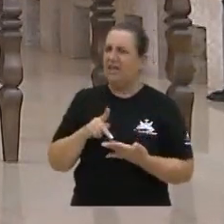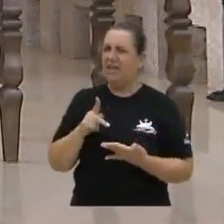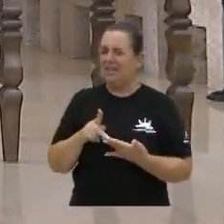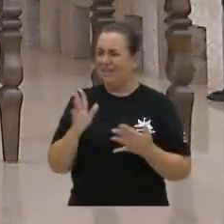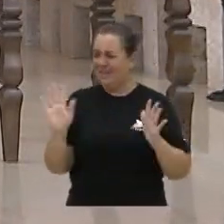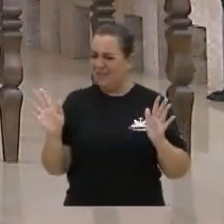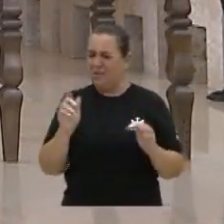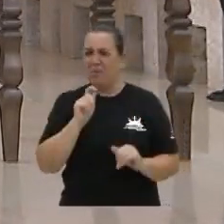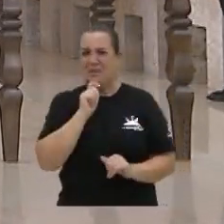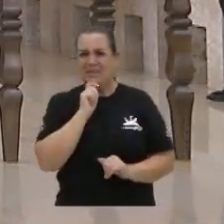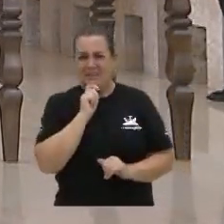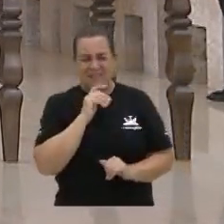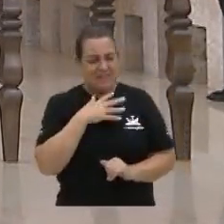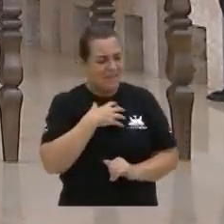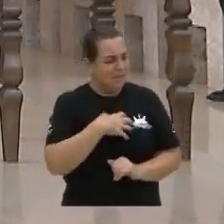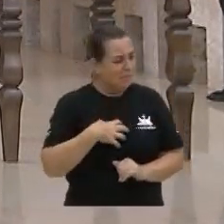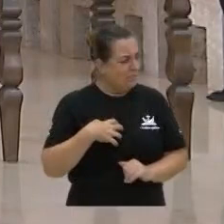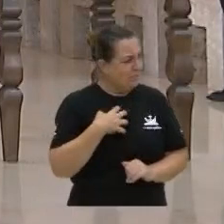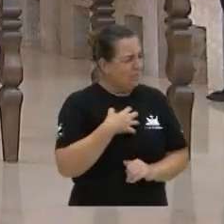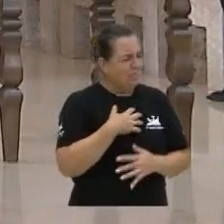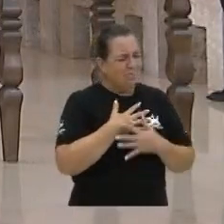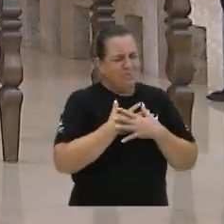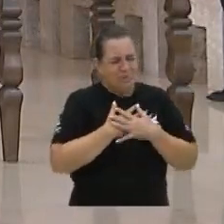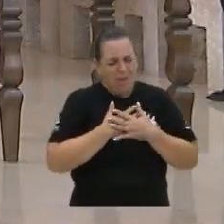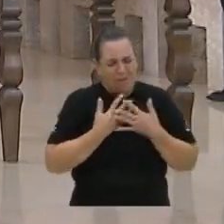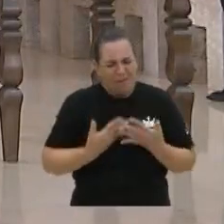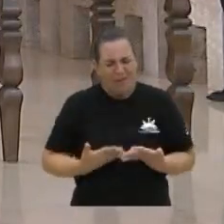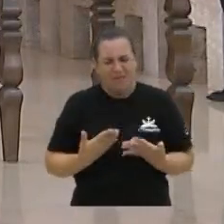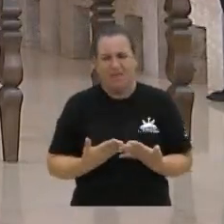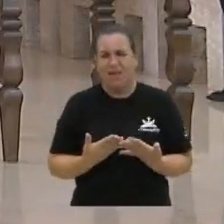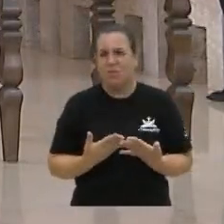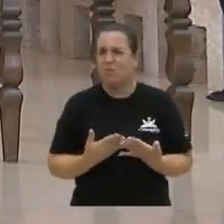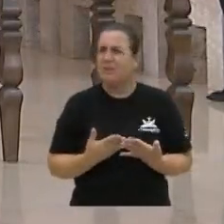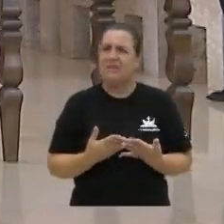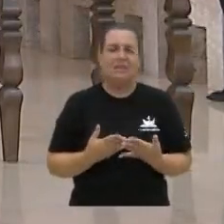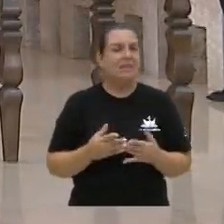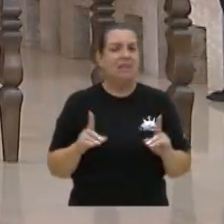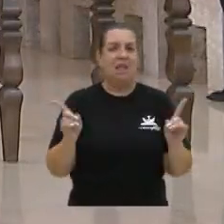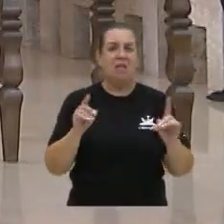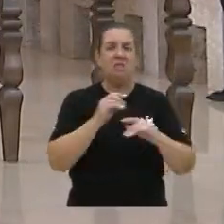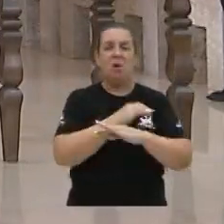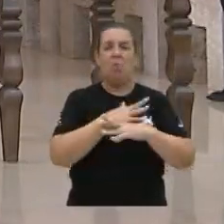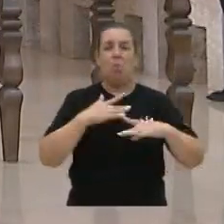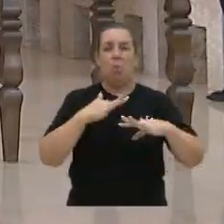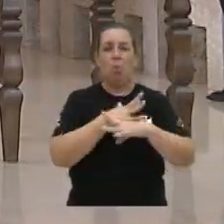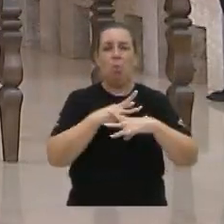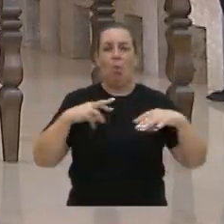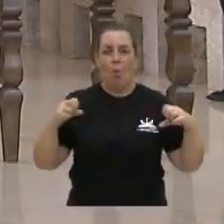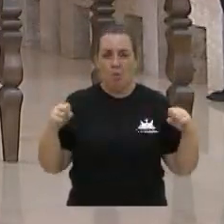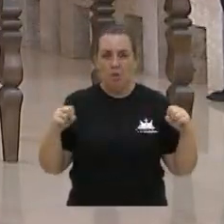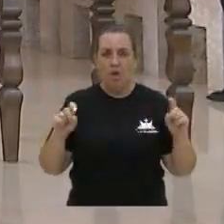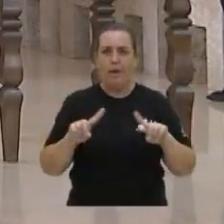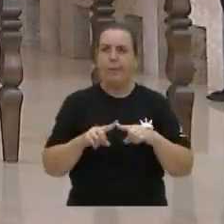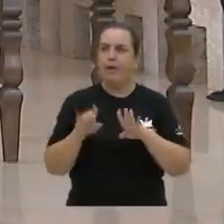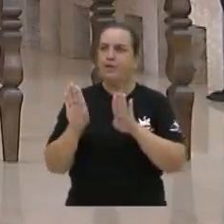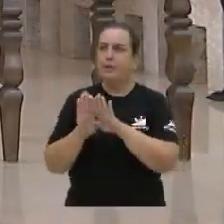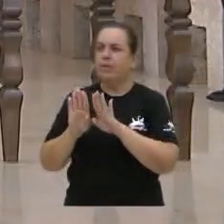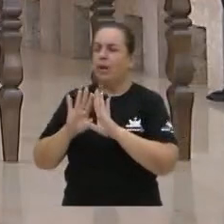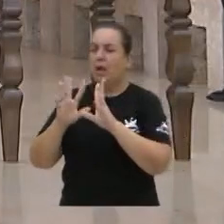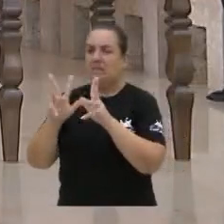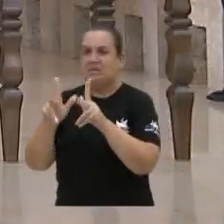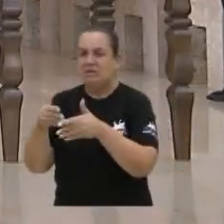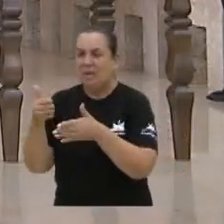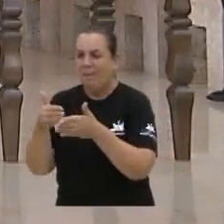que ainda pesa sobre nós. Não só lockdown com restrições em todas as